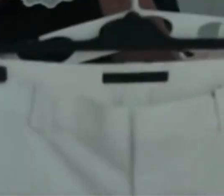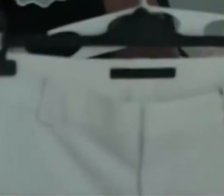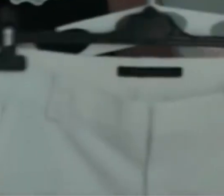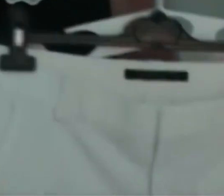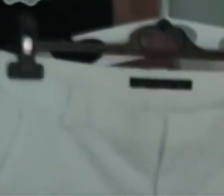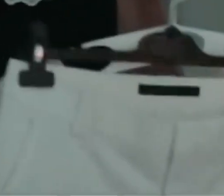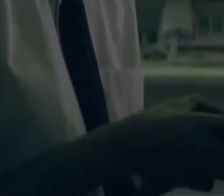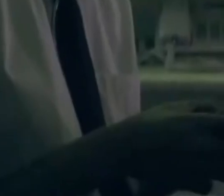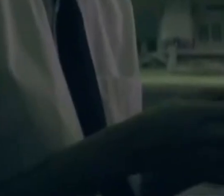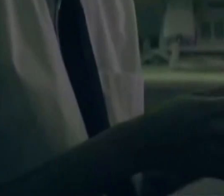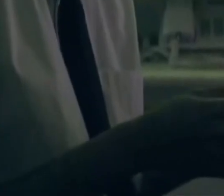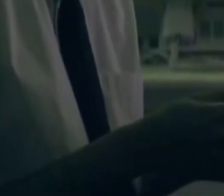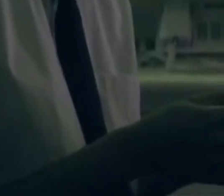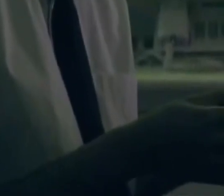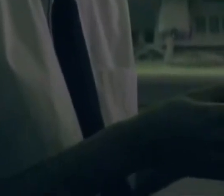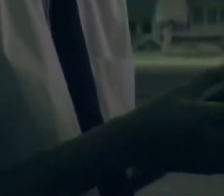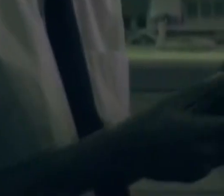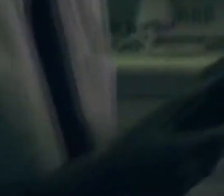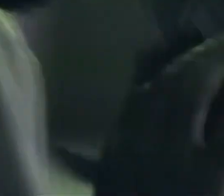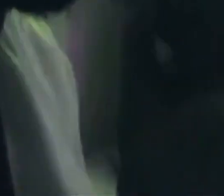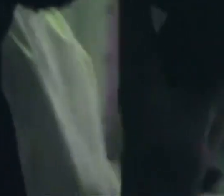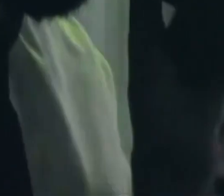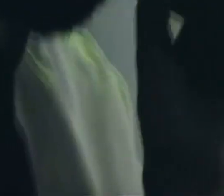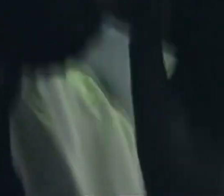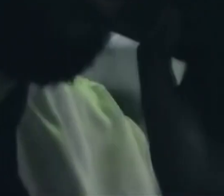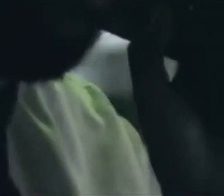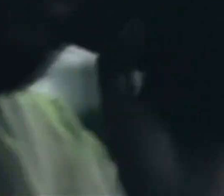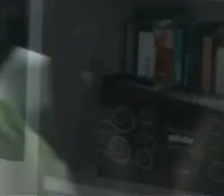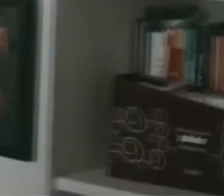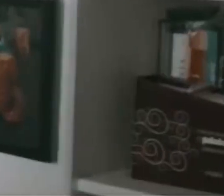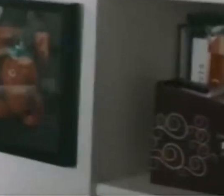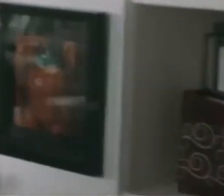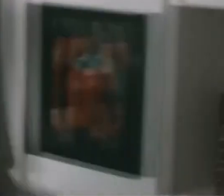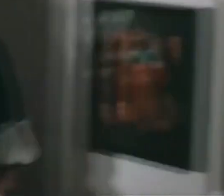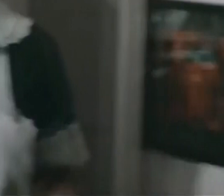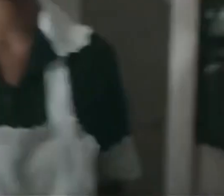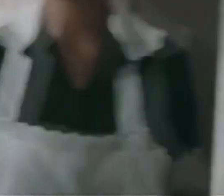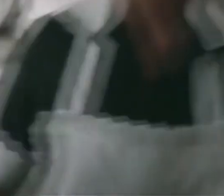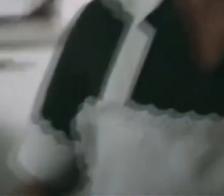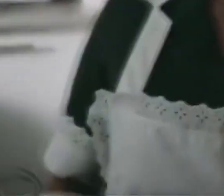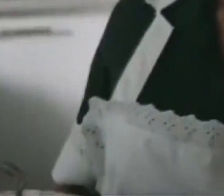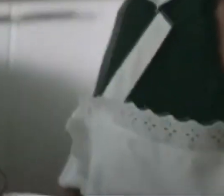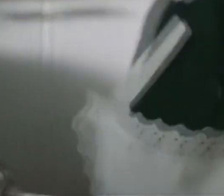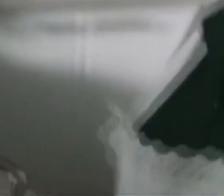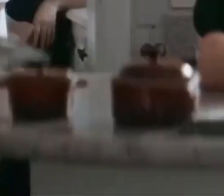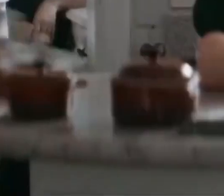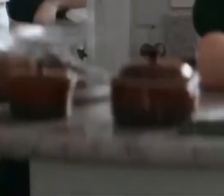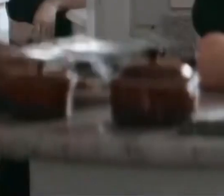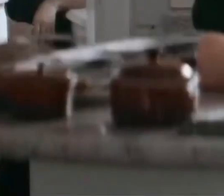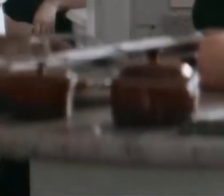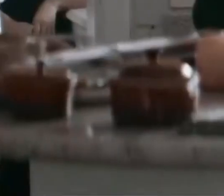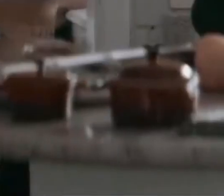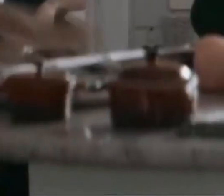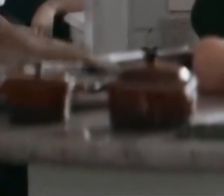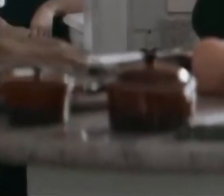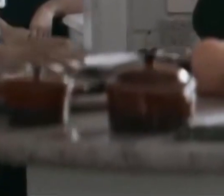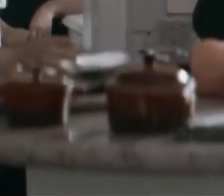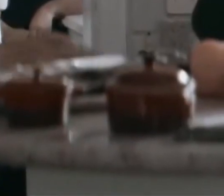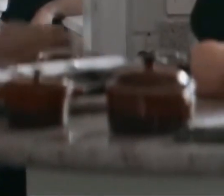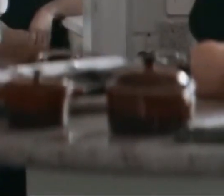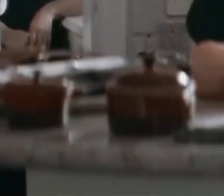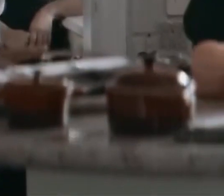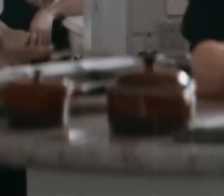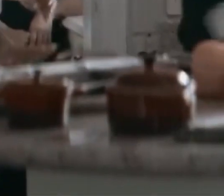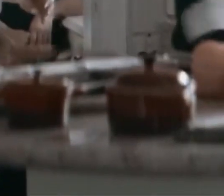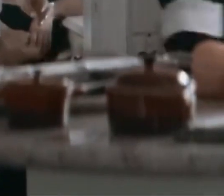Mas que você morra, irmão, na sua guerra vão nem se lixar. Esse é o X da questão, já